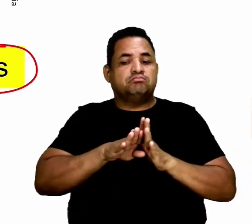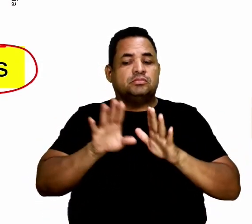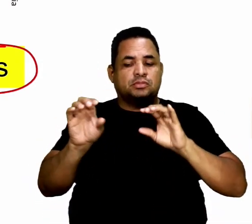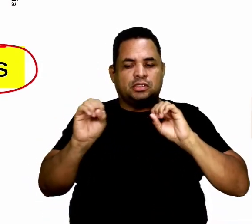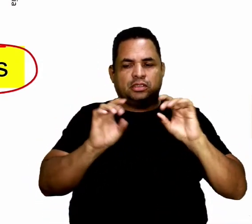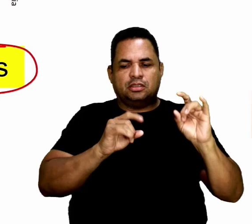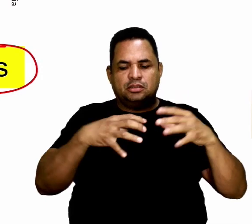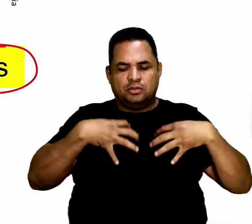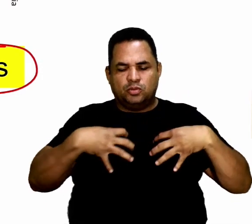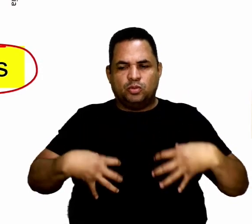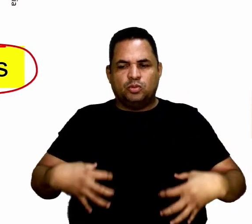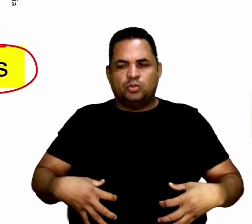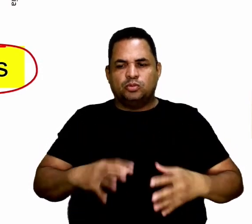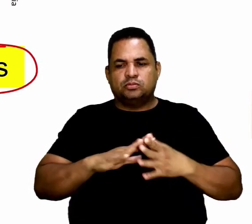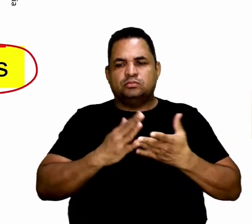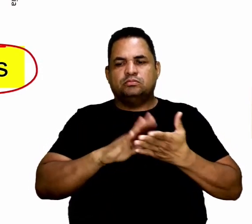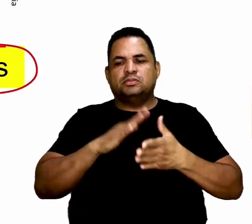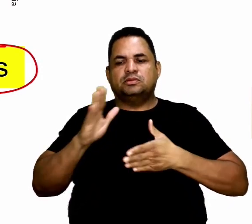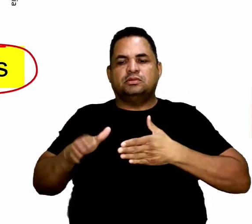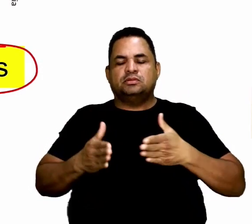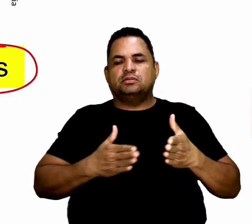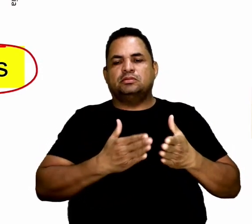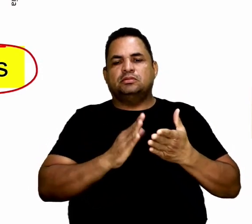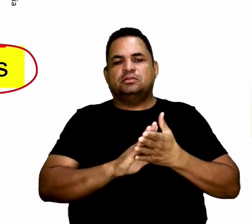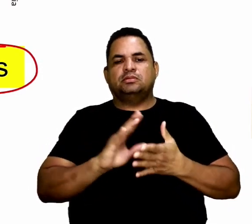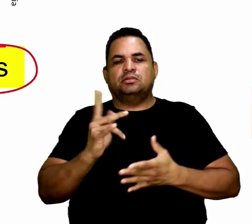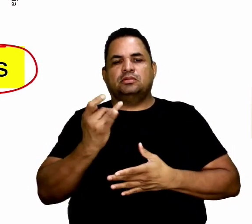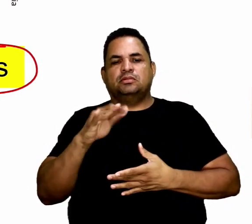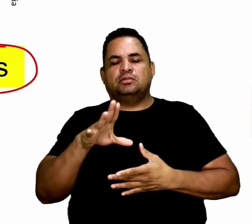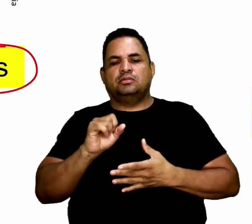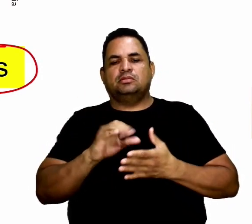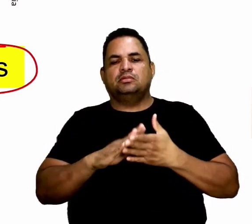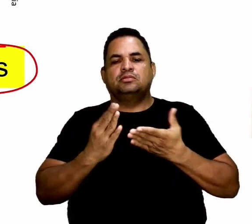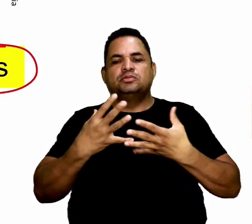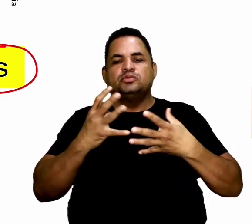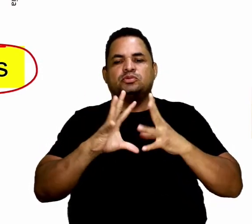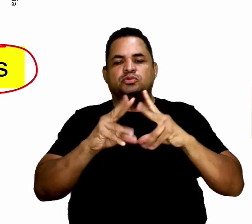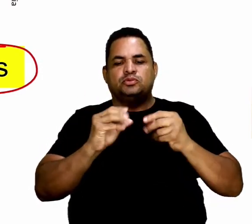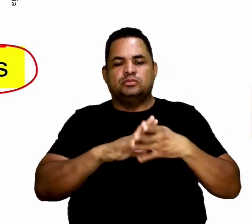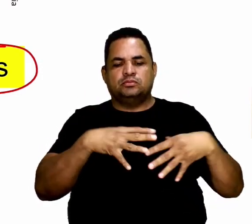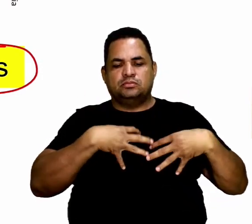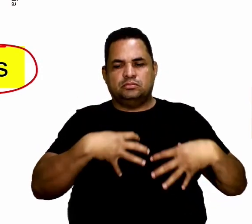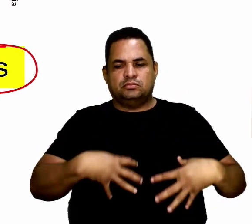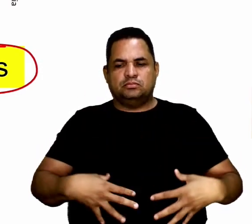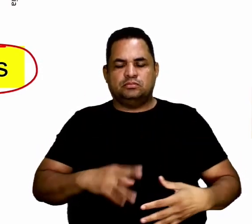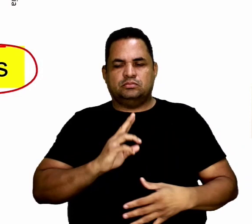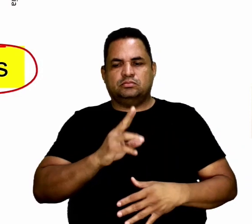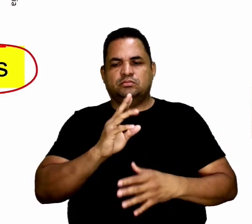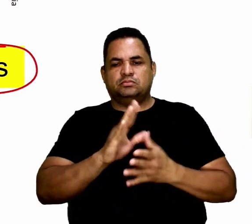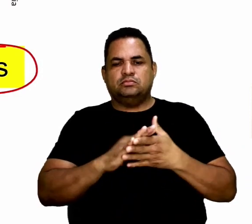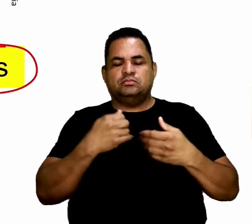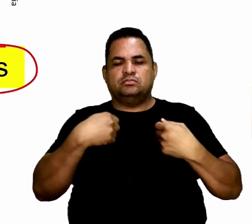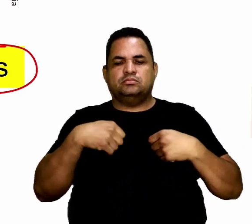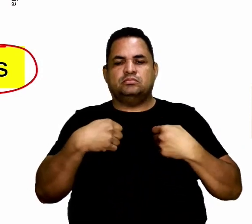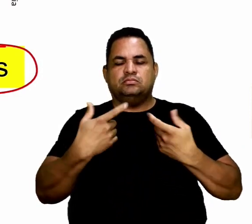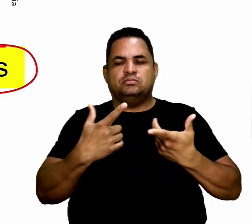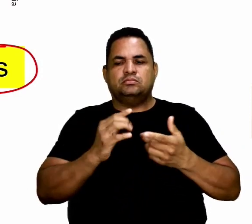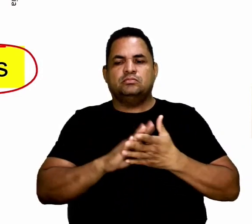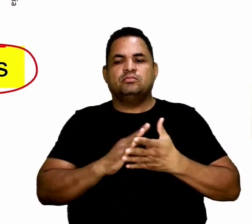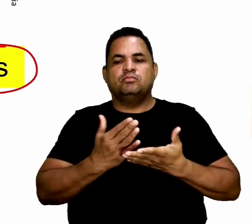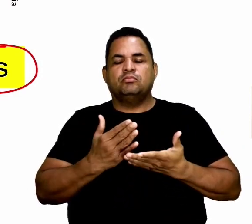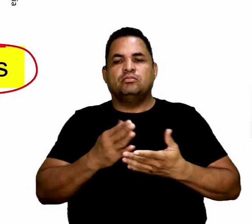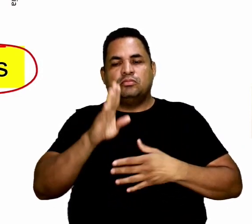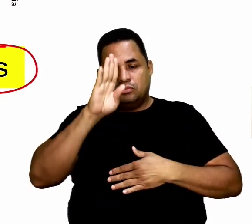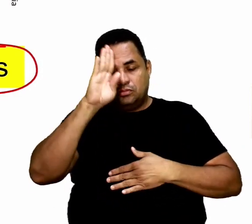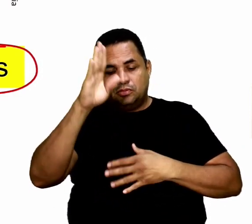para fazerem a sua parte. No caso das hemácias, elas vão chegar em todas as partes, sempre sendo necessárias, porque elas levam ali